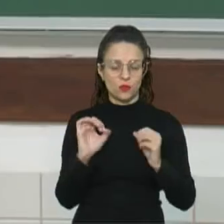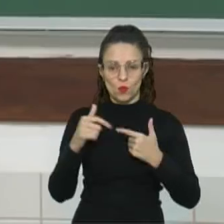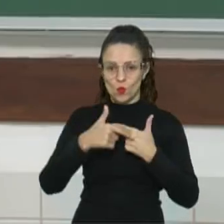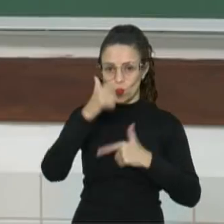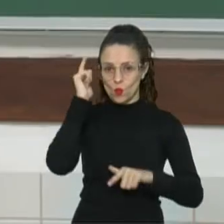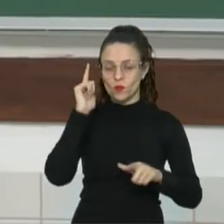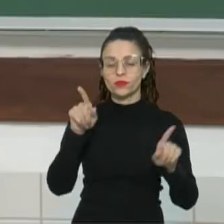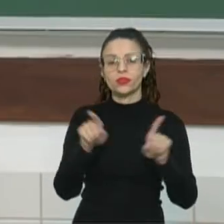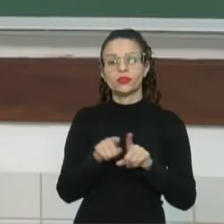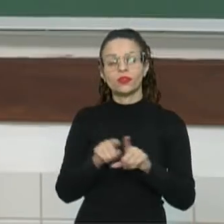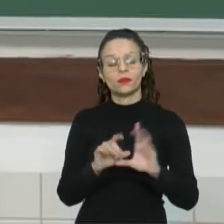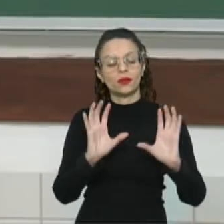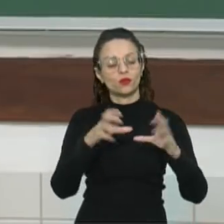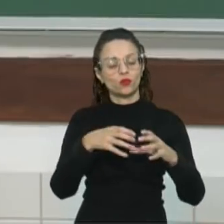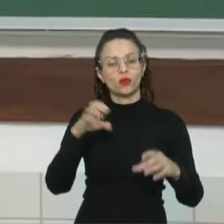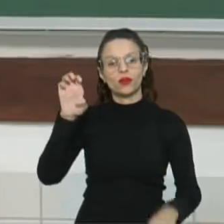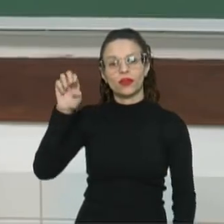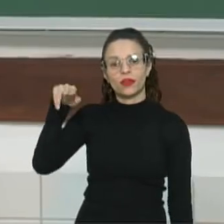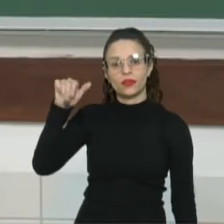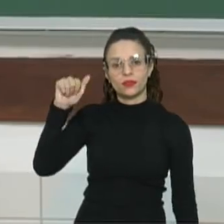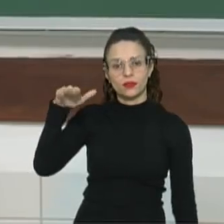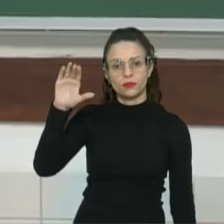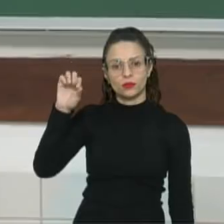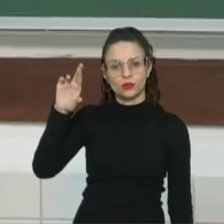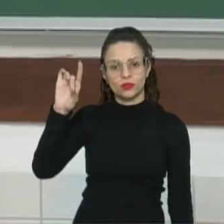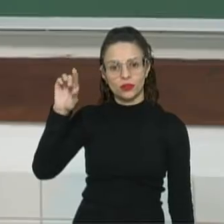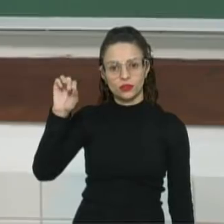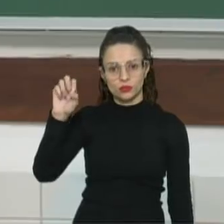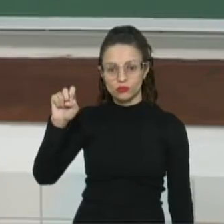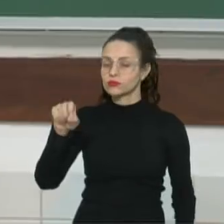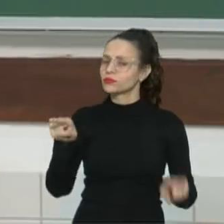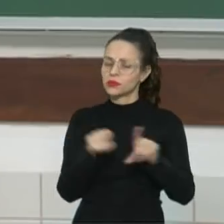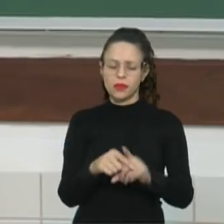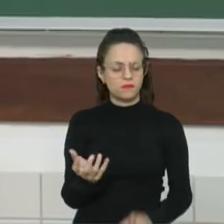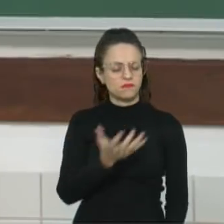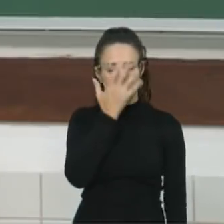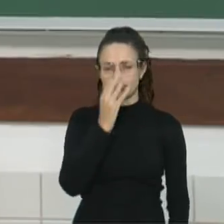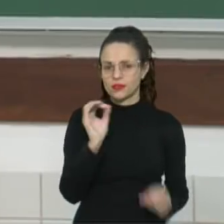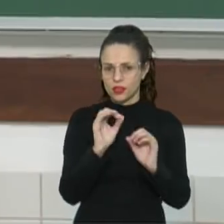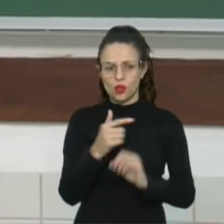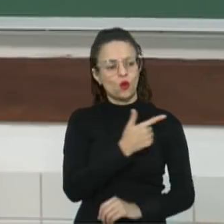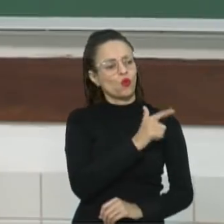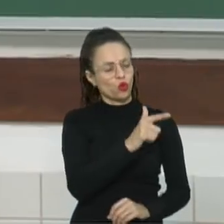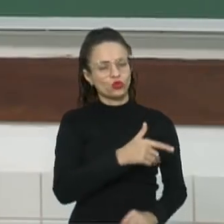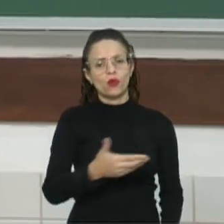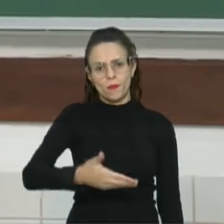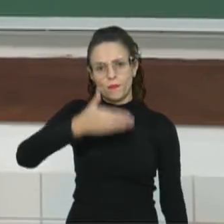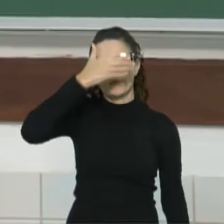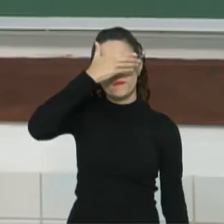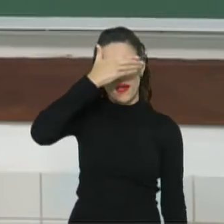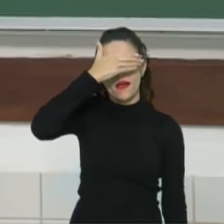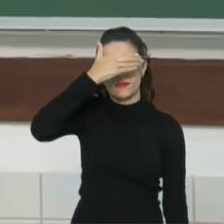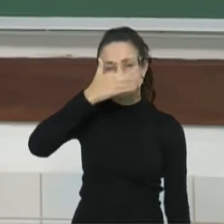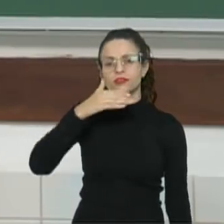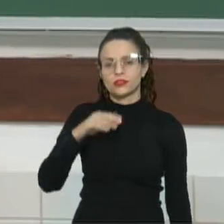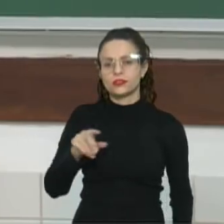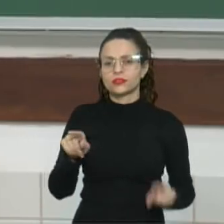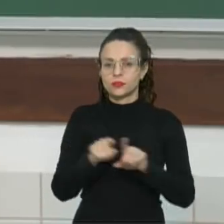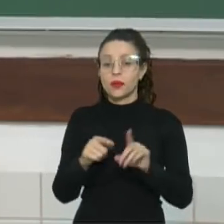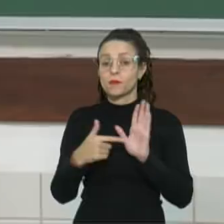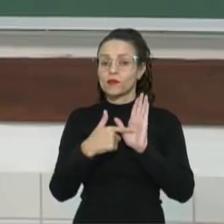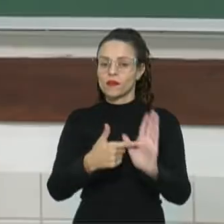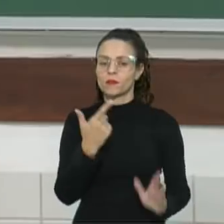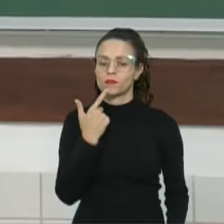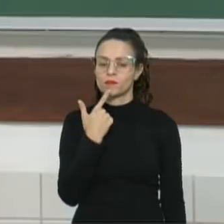os enamorados, tá? Então, enamorados não usavam máscara também. Os outros todos tinham meia máscaras, né, que não cobria parte da